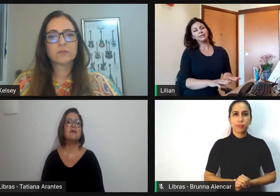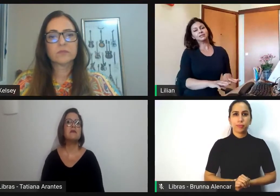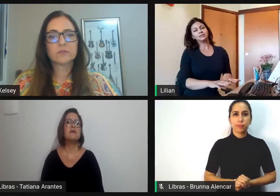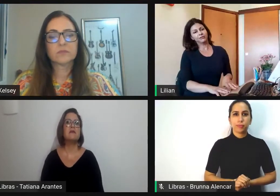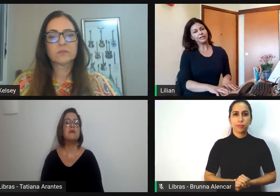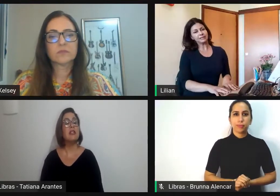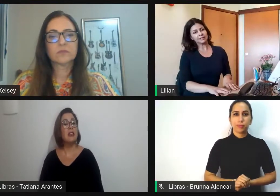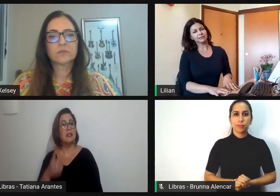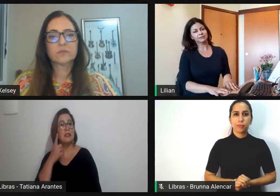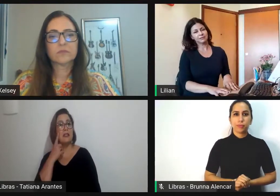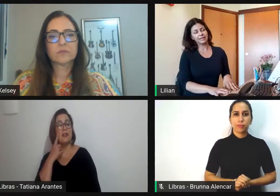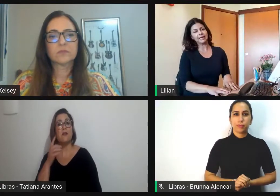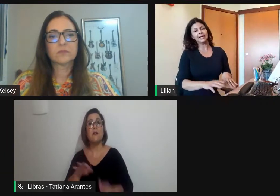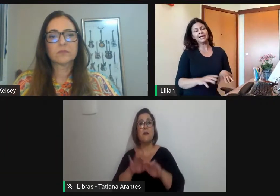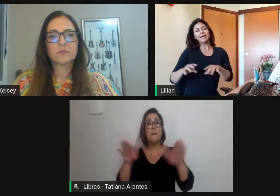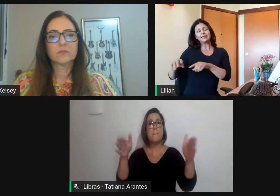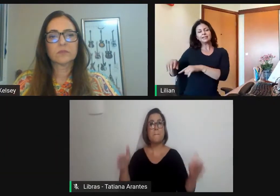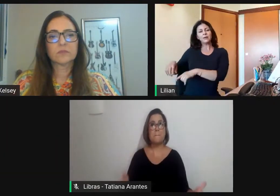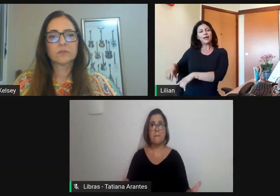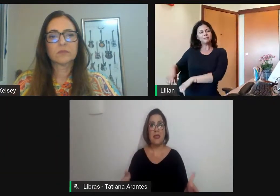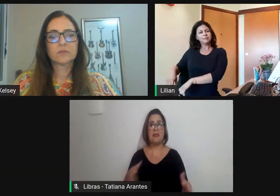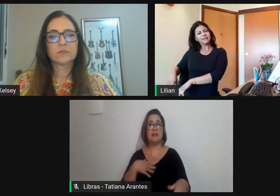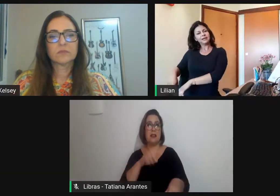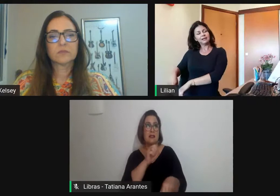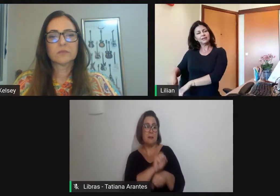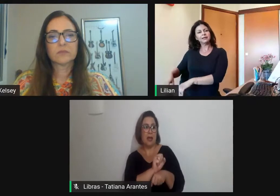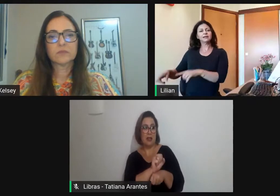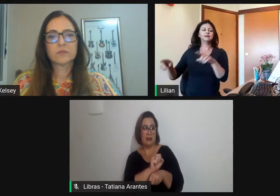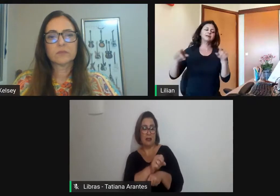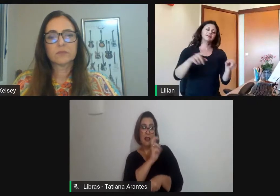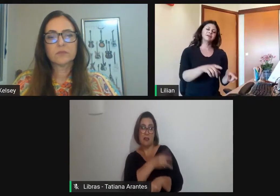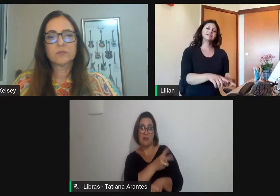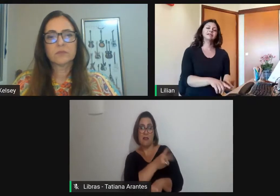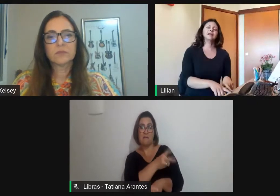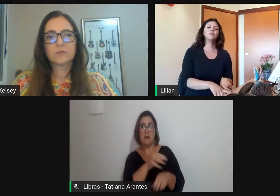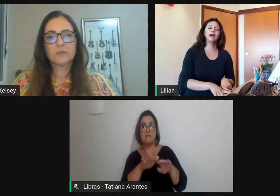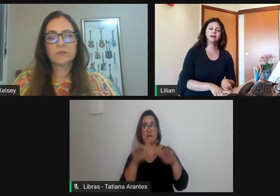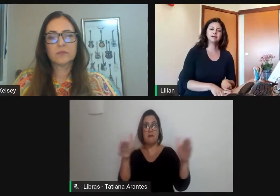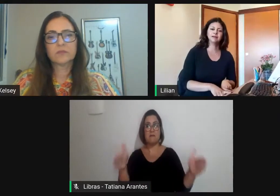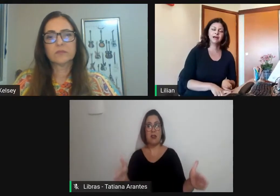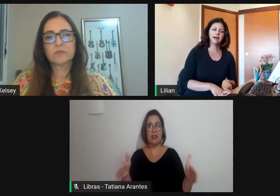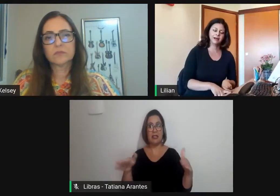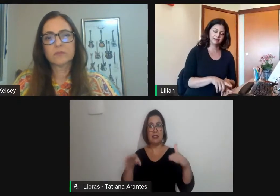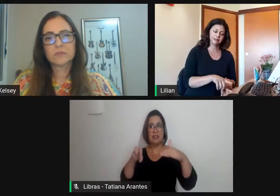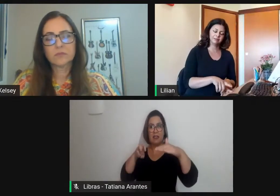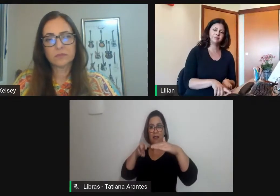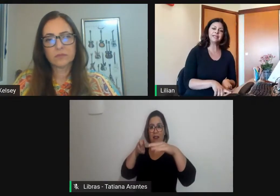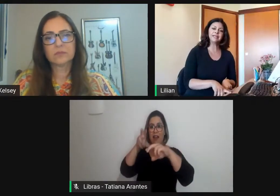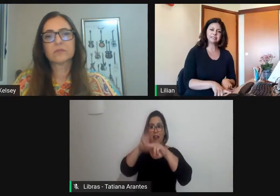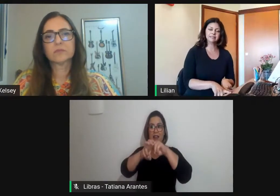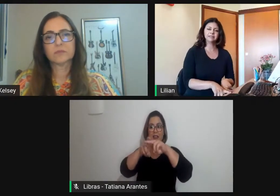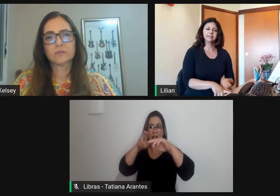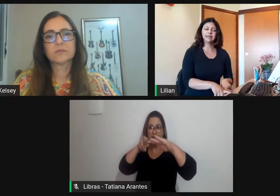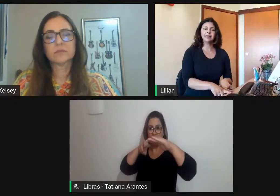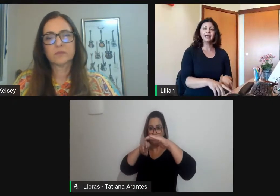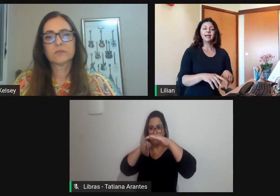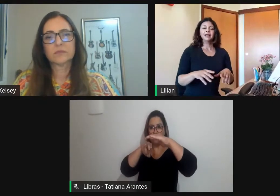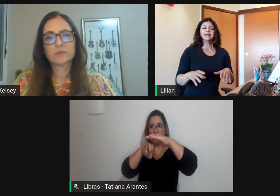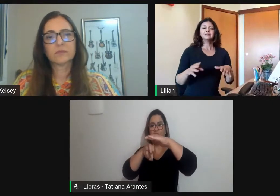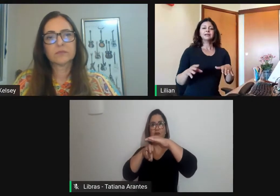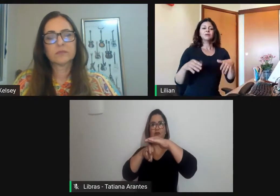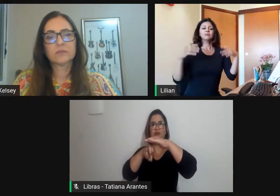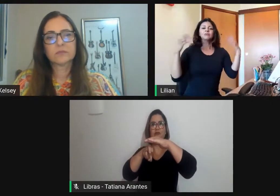que a mesa é fixa, né? Então é a minha cadeira que vai se adequar à mesa,